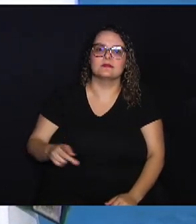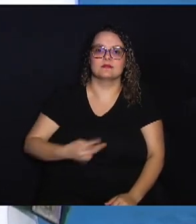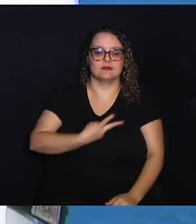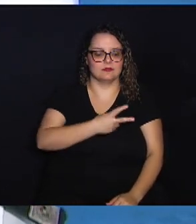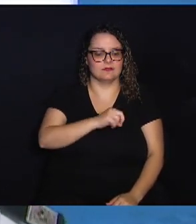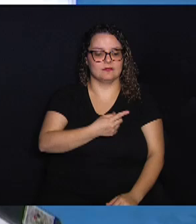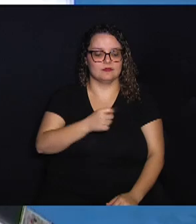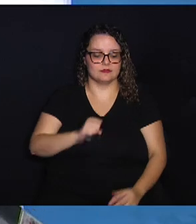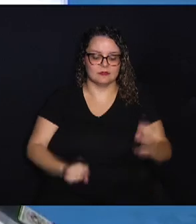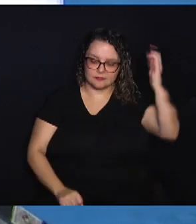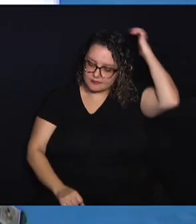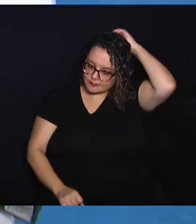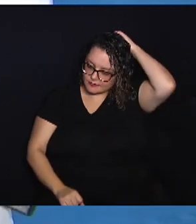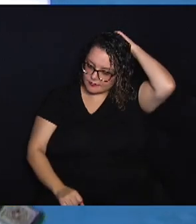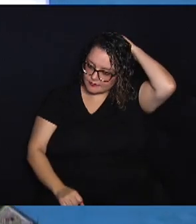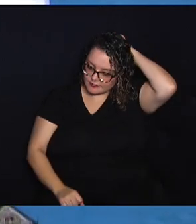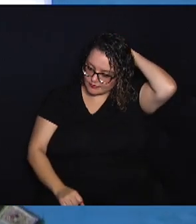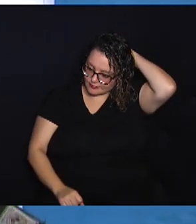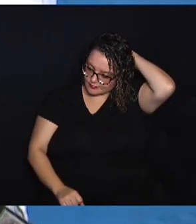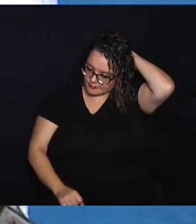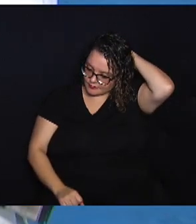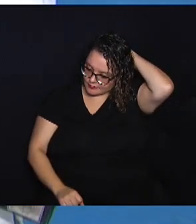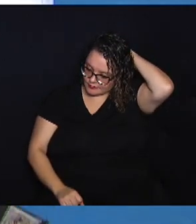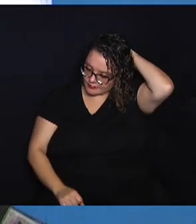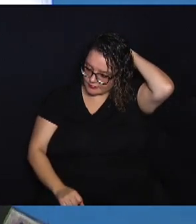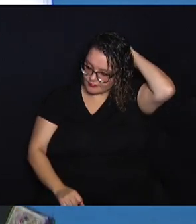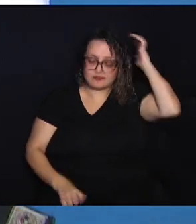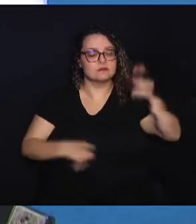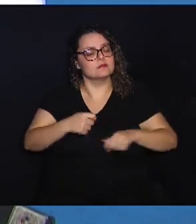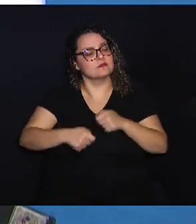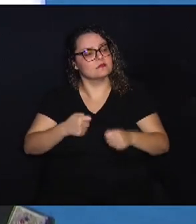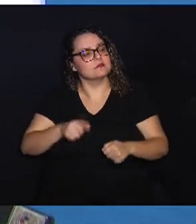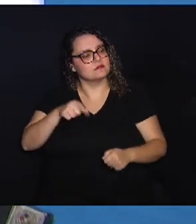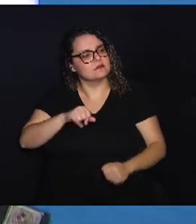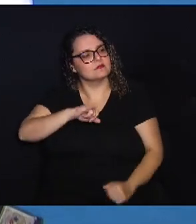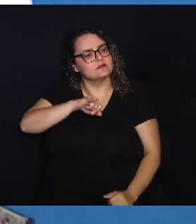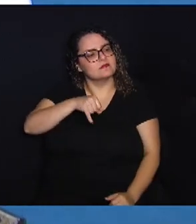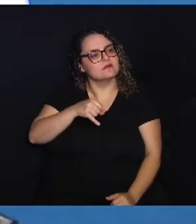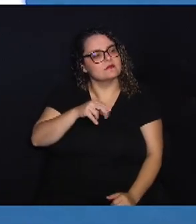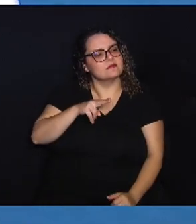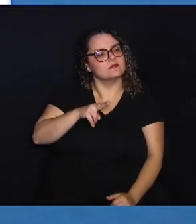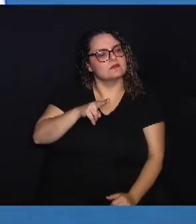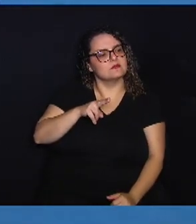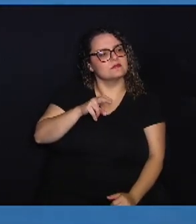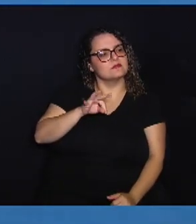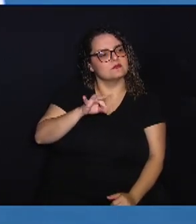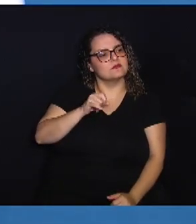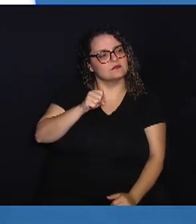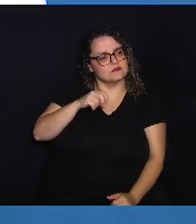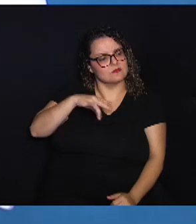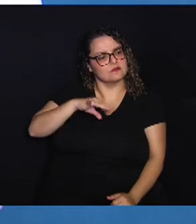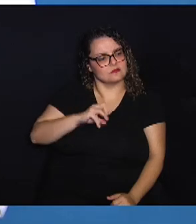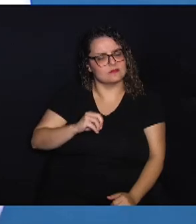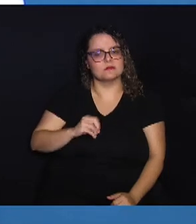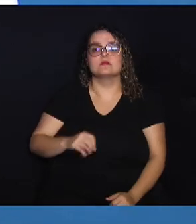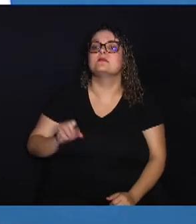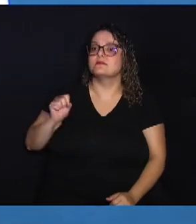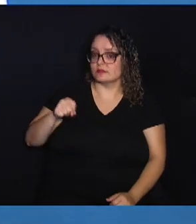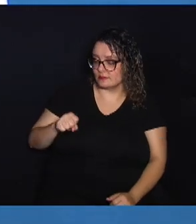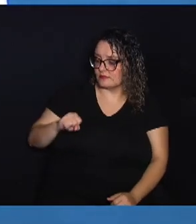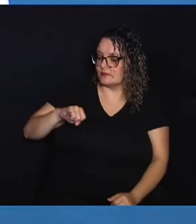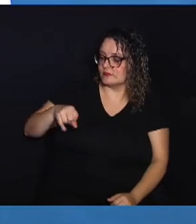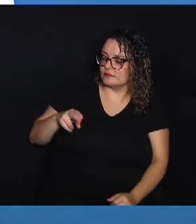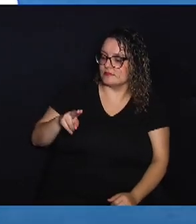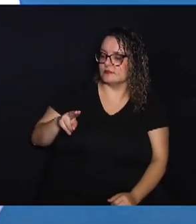2018. Ô Nádia, o judô é uma arte marcial inspirada no jiu-jitsu, é isso mesmo? Isso, atualmente a gente conhece essa arte marcial como jiu-jitsu,